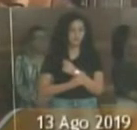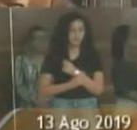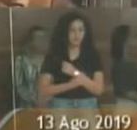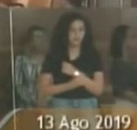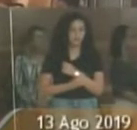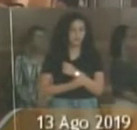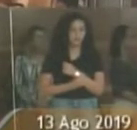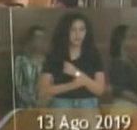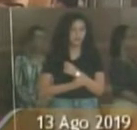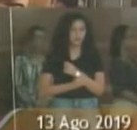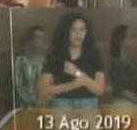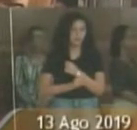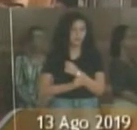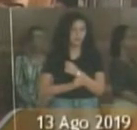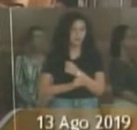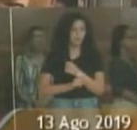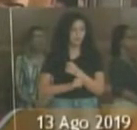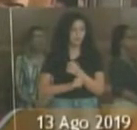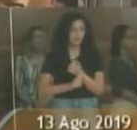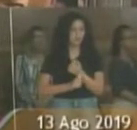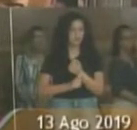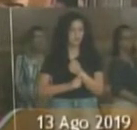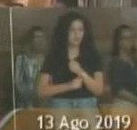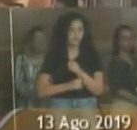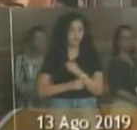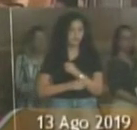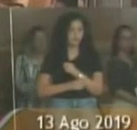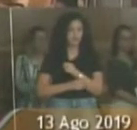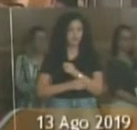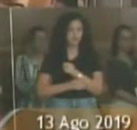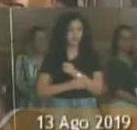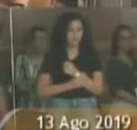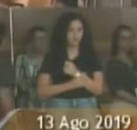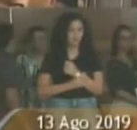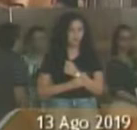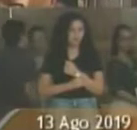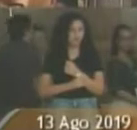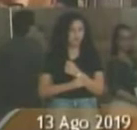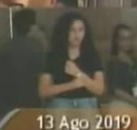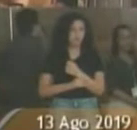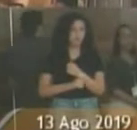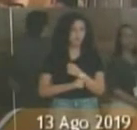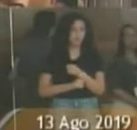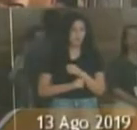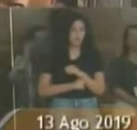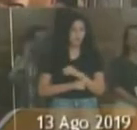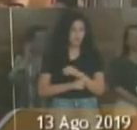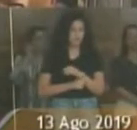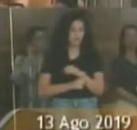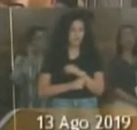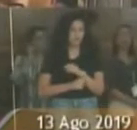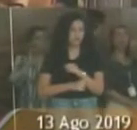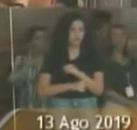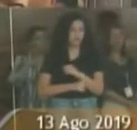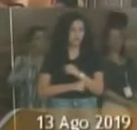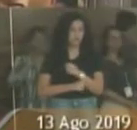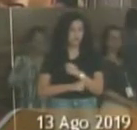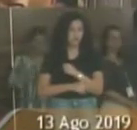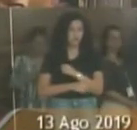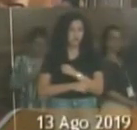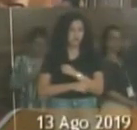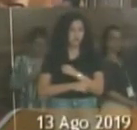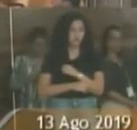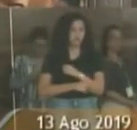Só para continuar essa votação, faz essa votação que teve que repetir. Que teve que repetir, por favor. Aí a gente para, para vocês